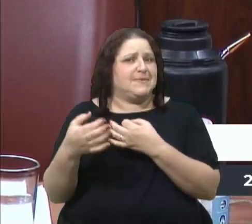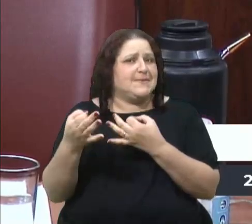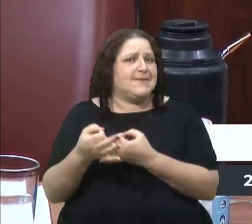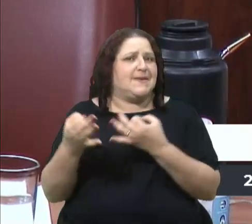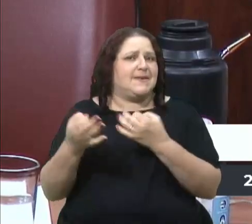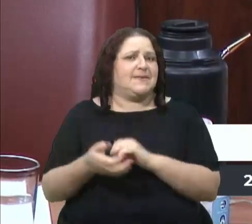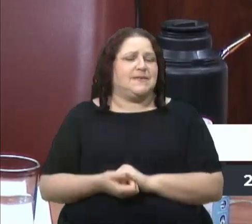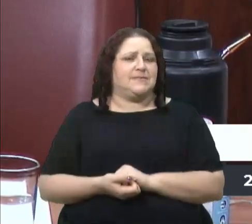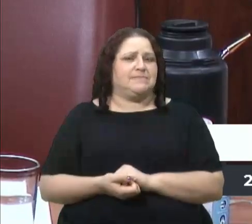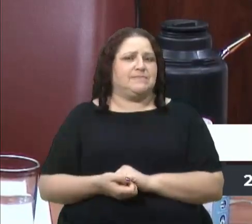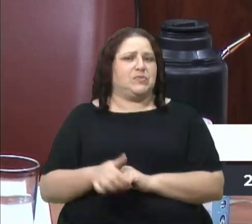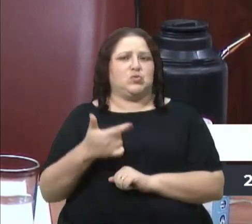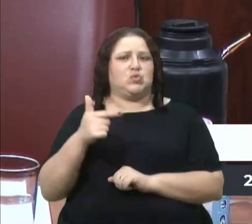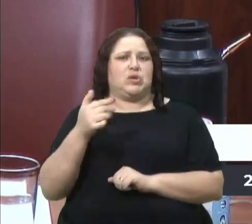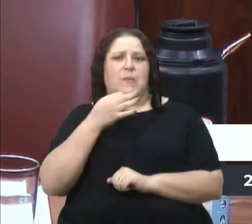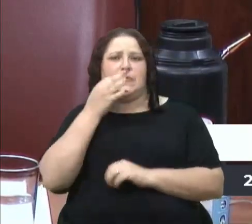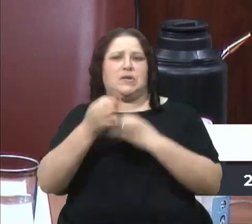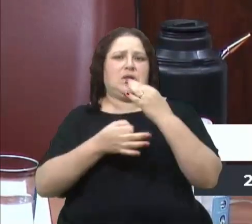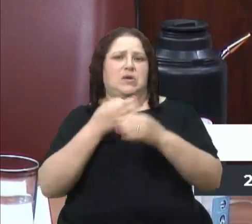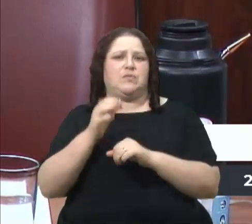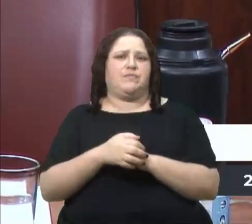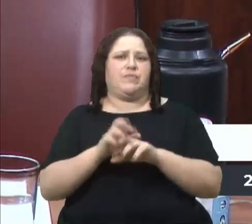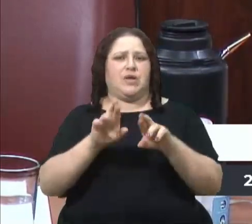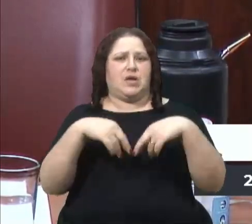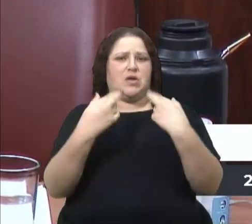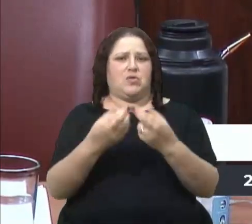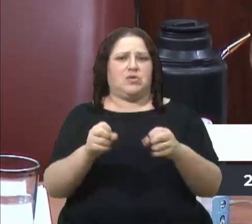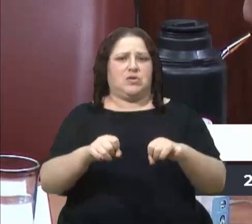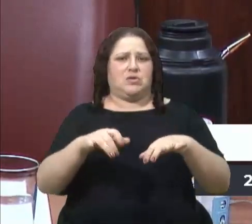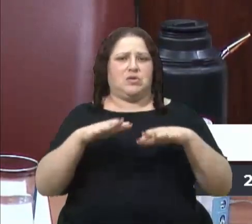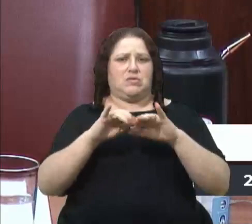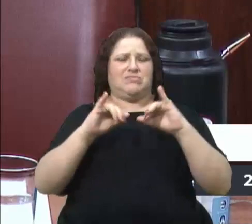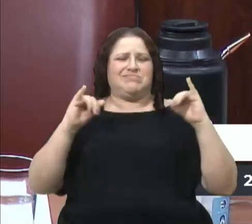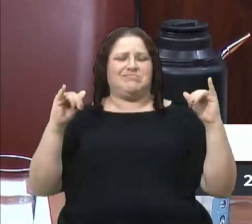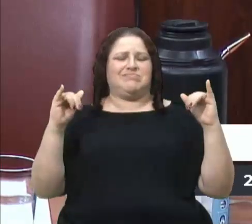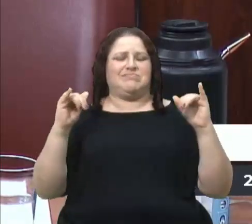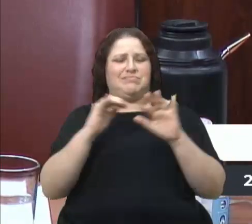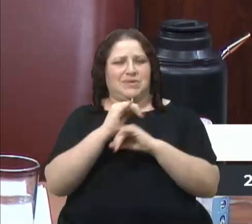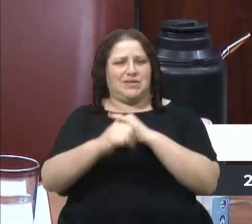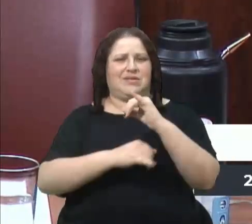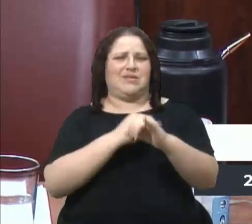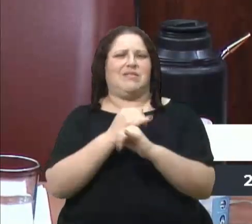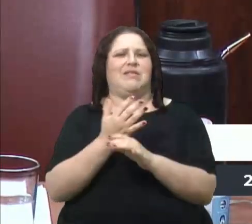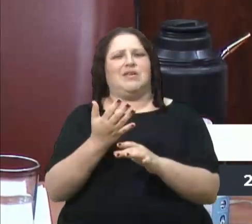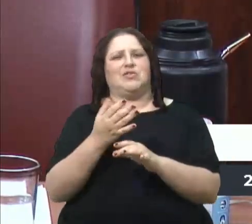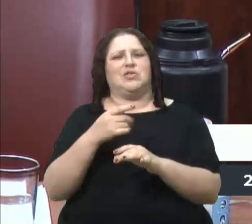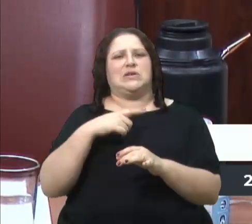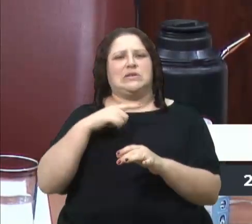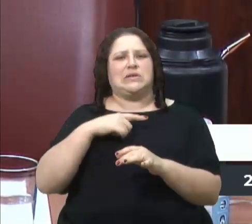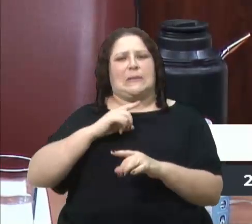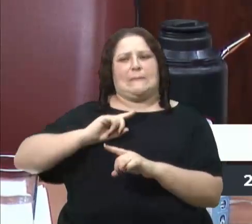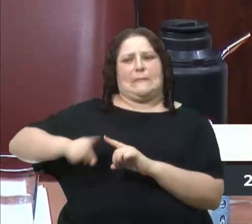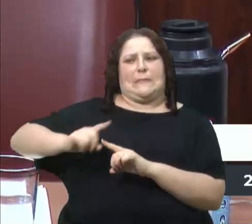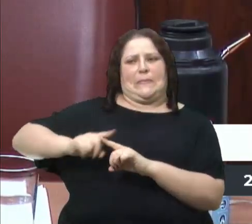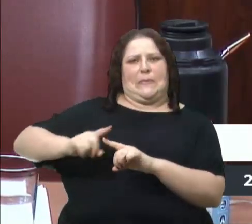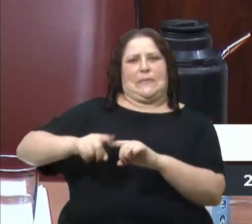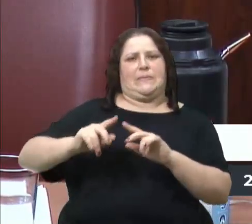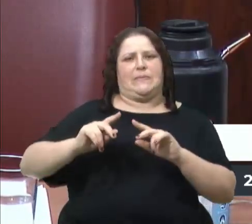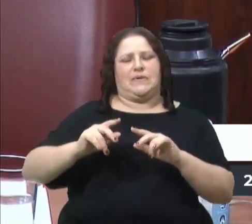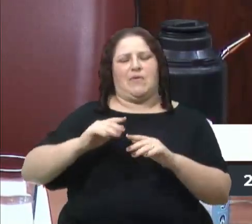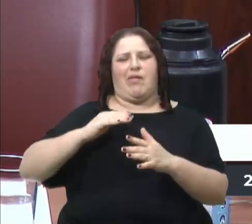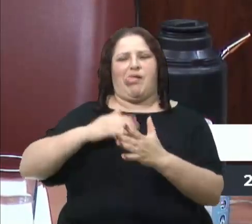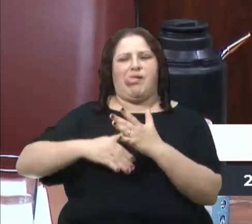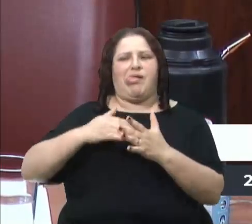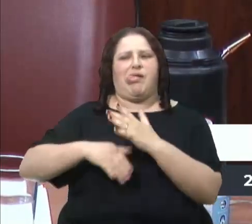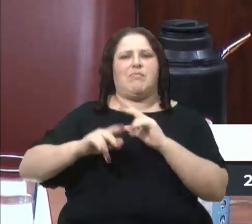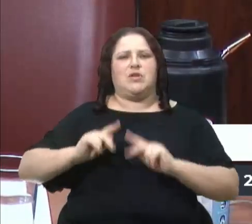não foi fomentada, em audiências públicas online, tendo que obstaculizando as pessoas a não participarem.